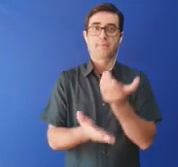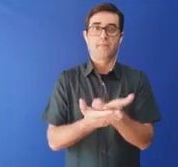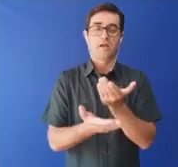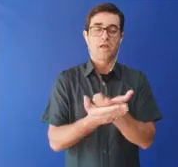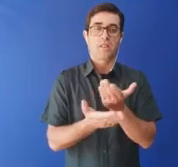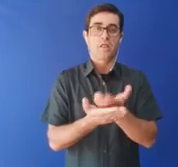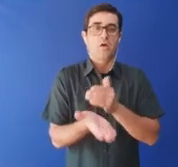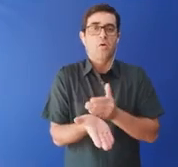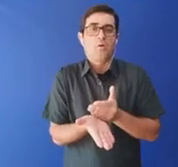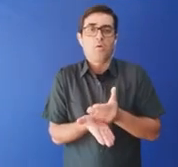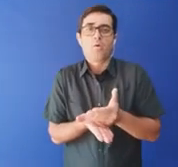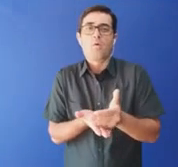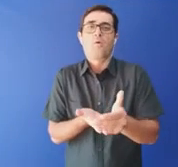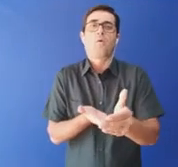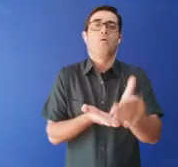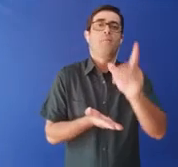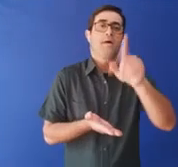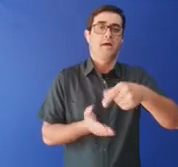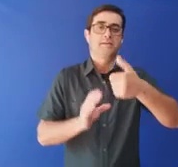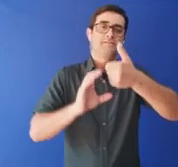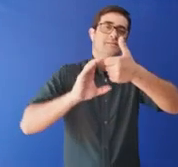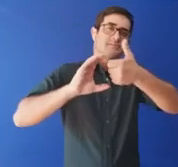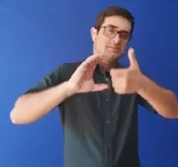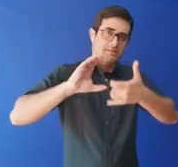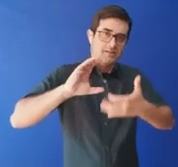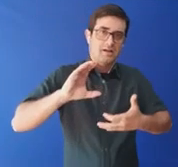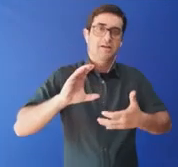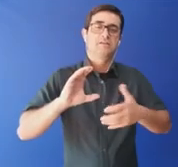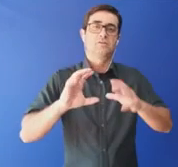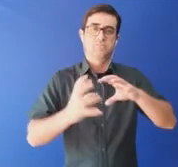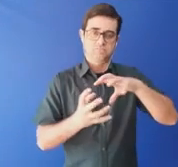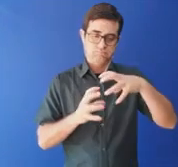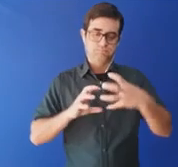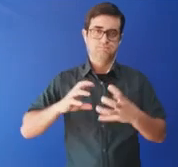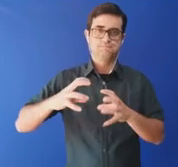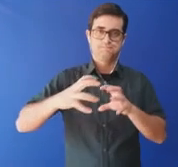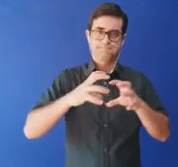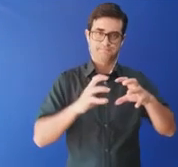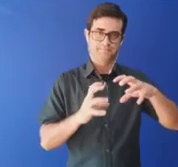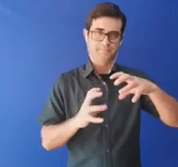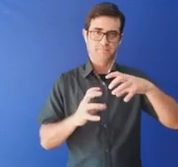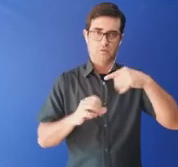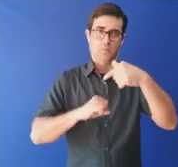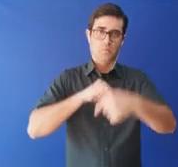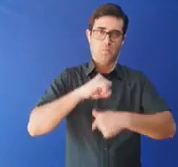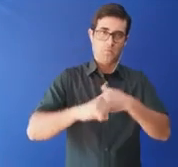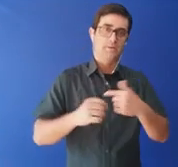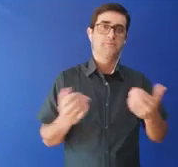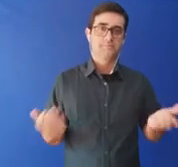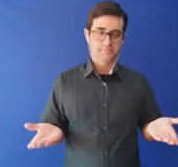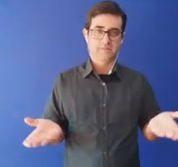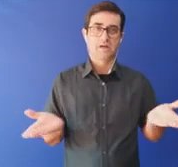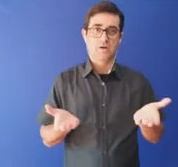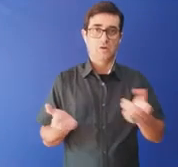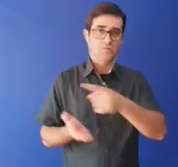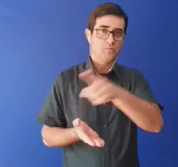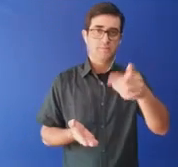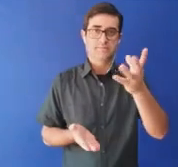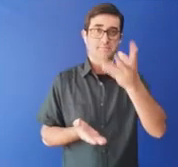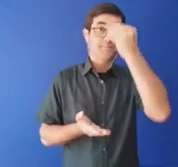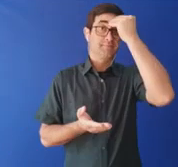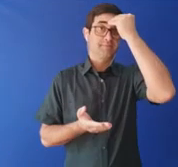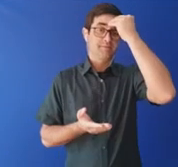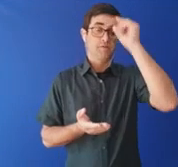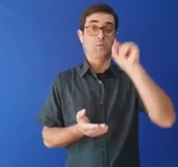próxima aula a gente vai começar a falar sobre as características tridimensionais. Então, até agora, o que eu preciso que